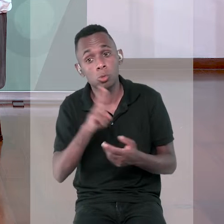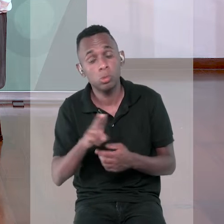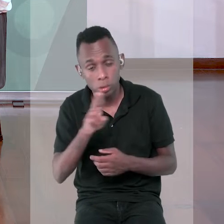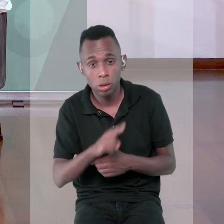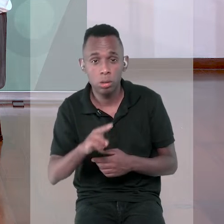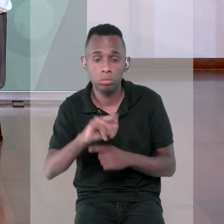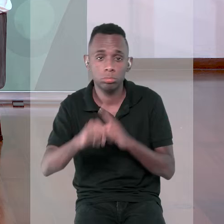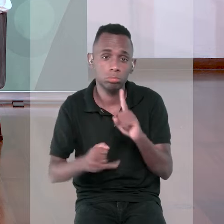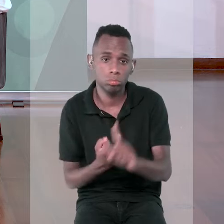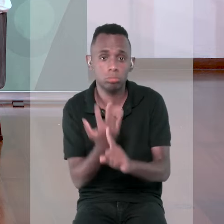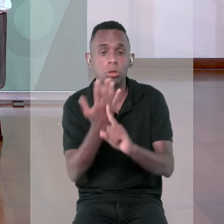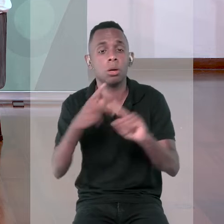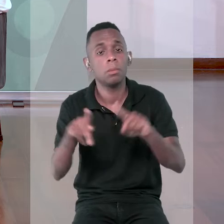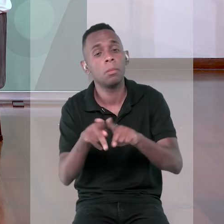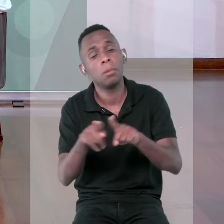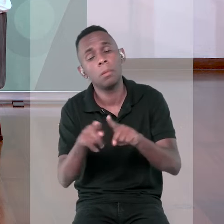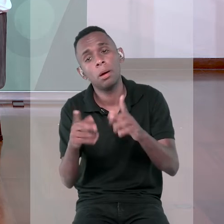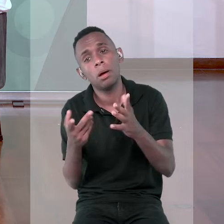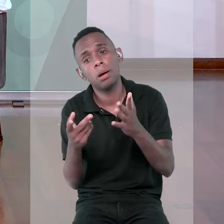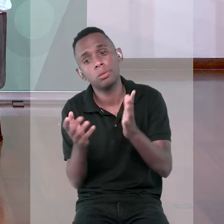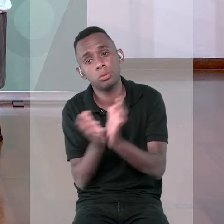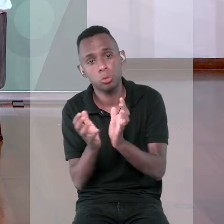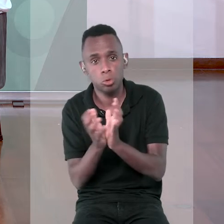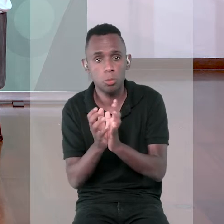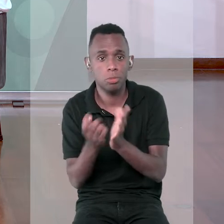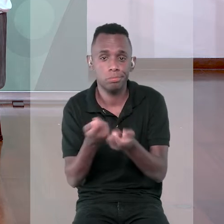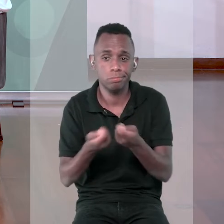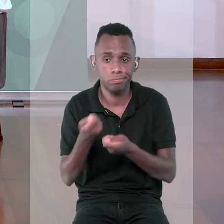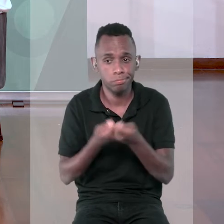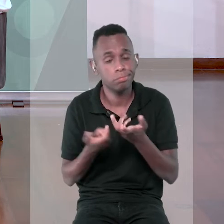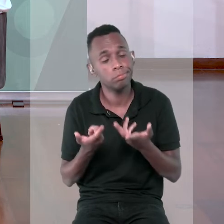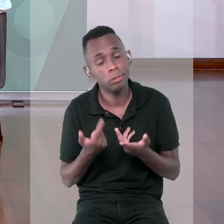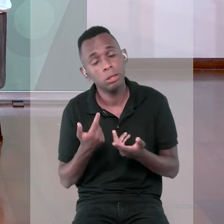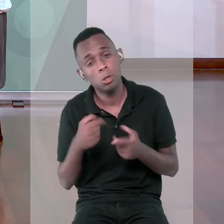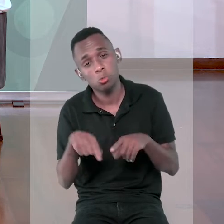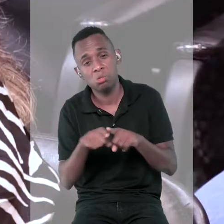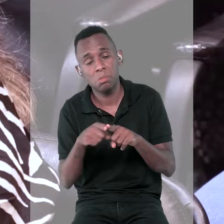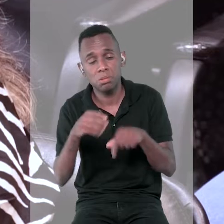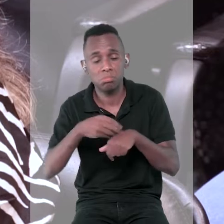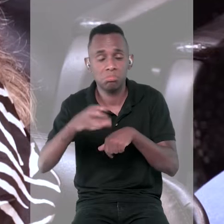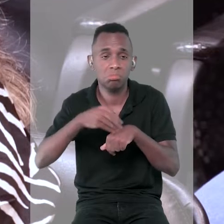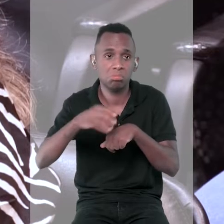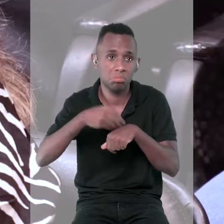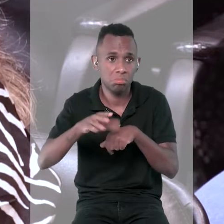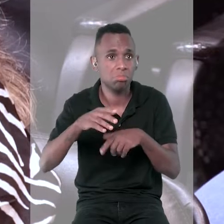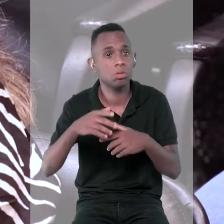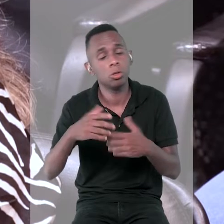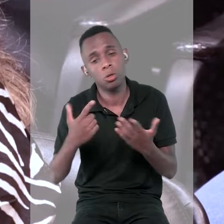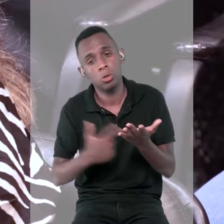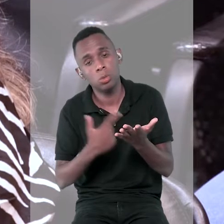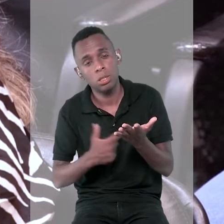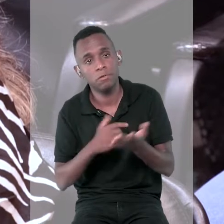utilizada, apropriada, né, por esses grupos nesses jogos. Então, é um pouquinho que eu vou também tratando no